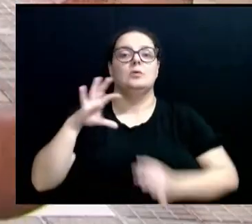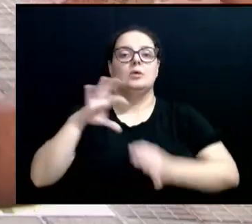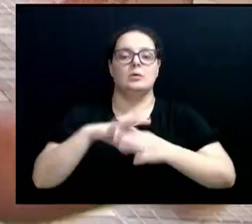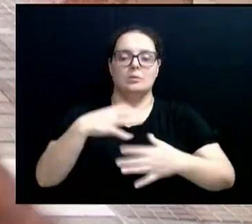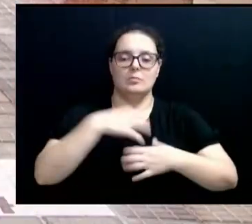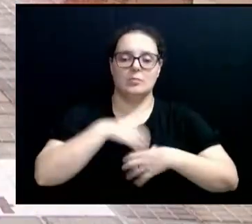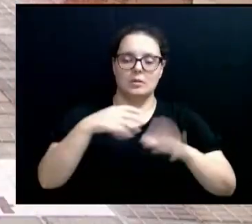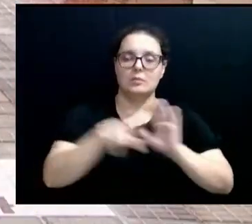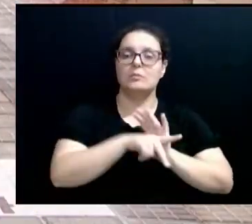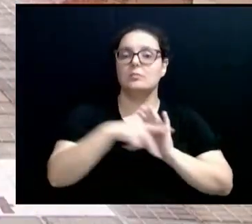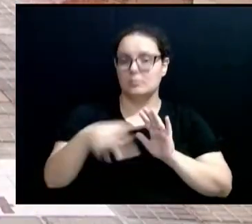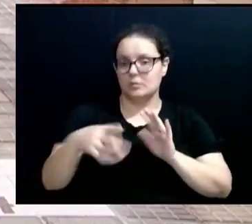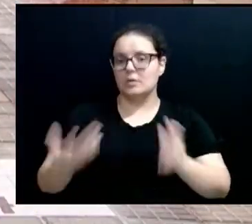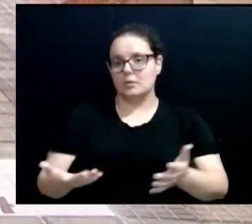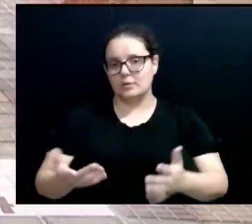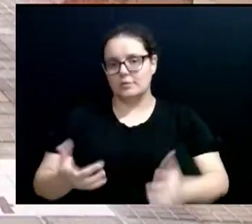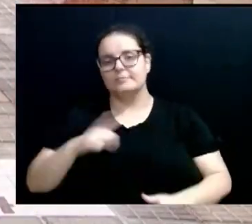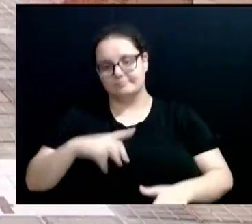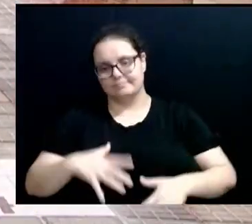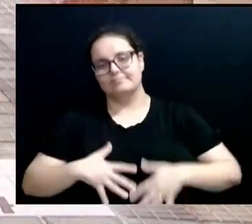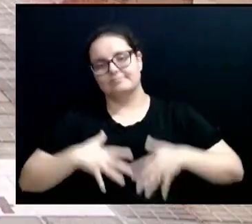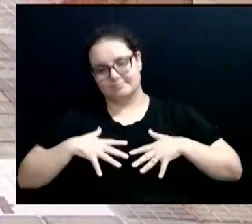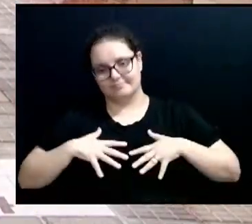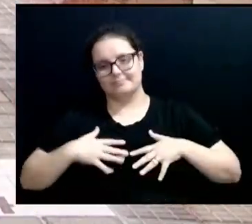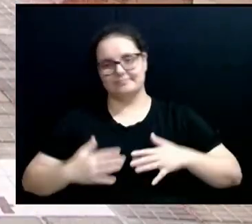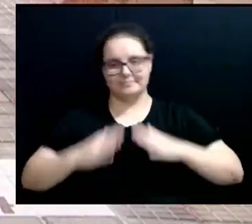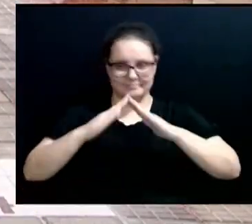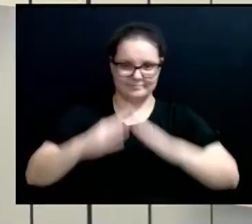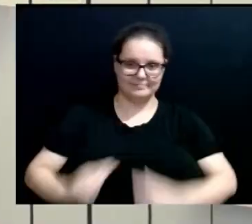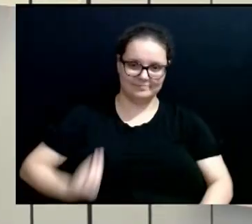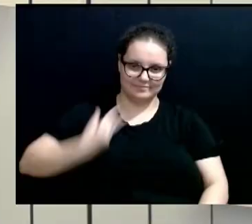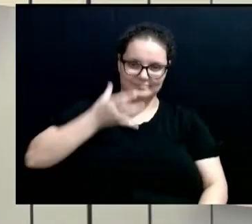né? Você tem orgulho de morar em Campinas.